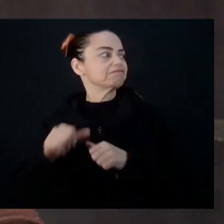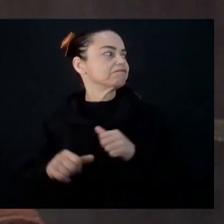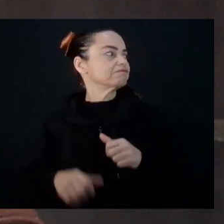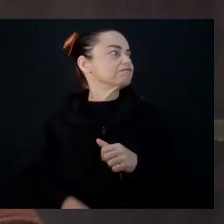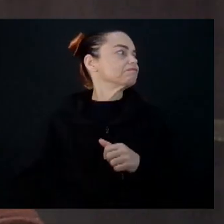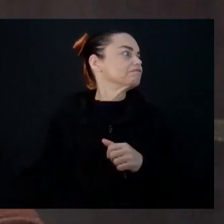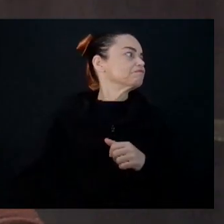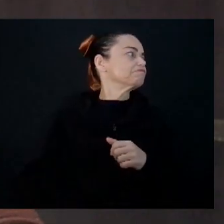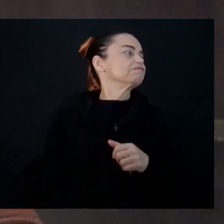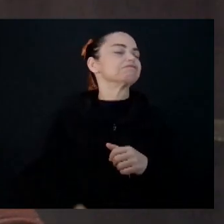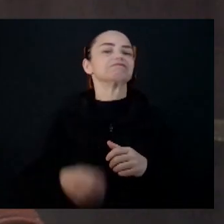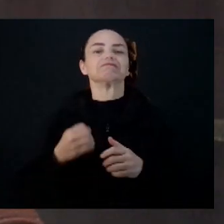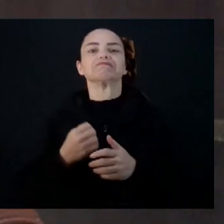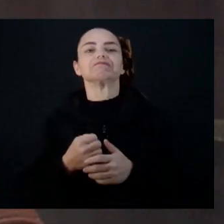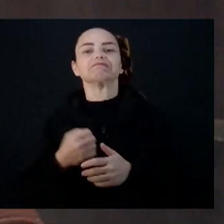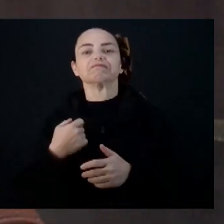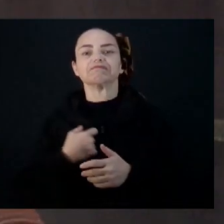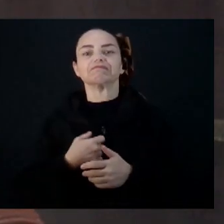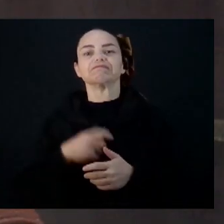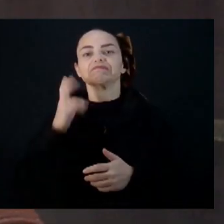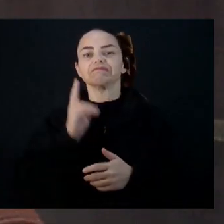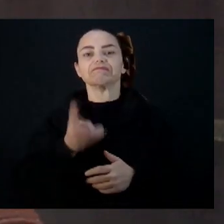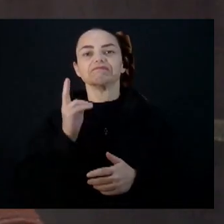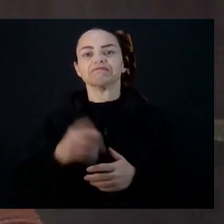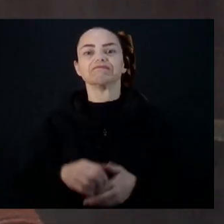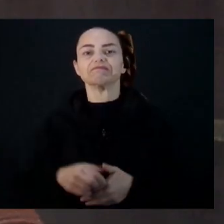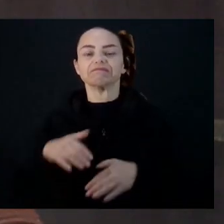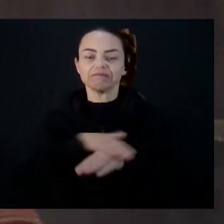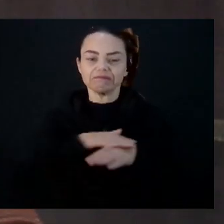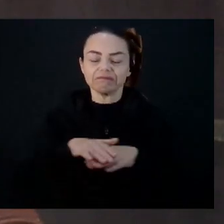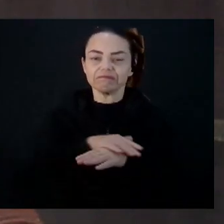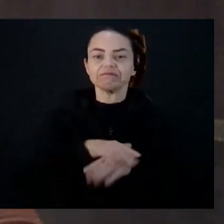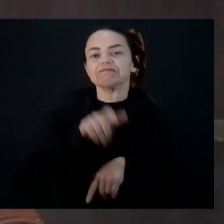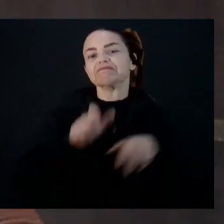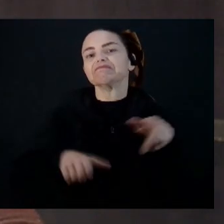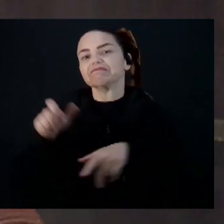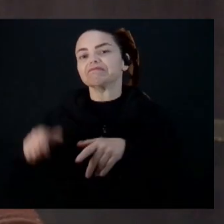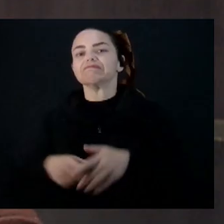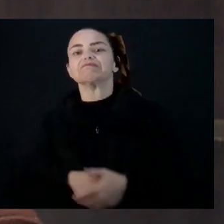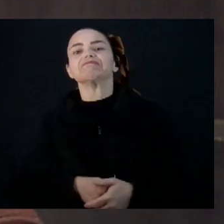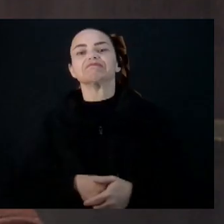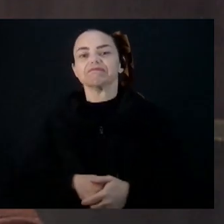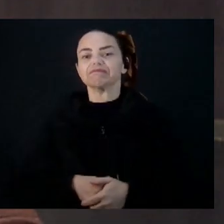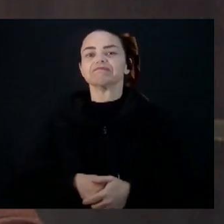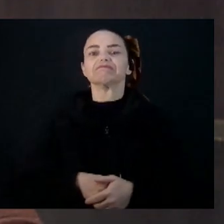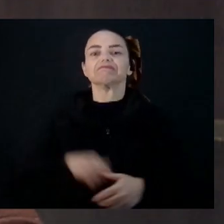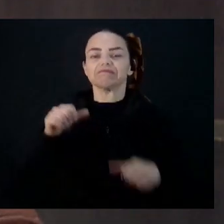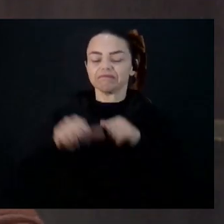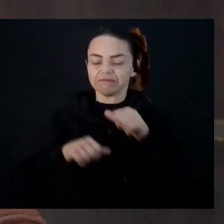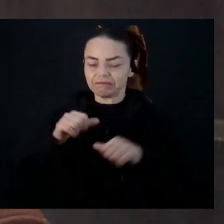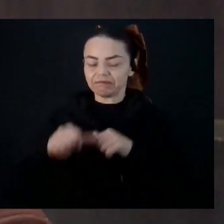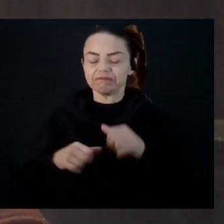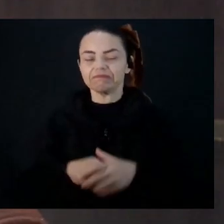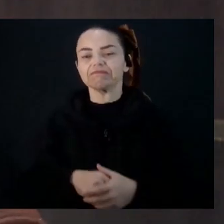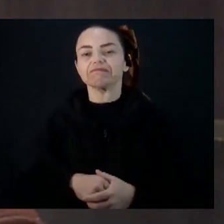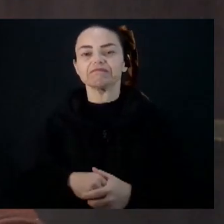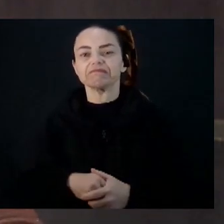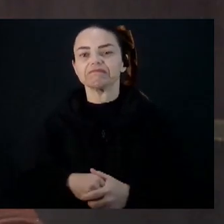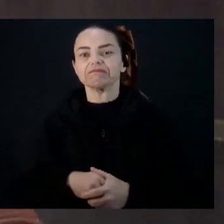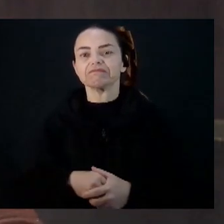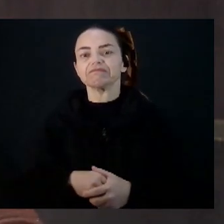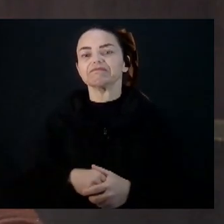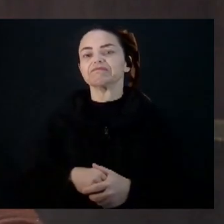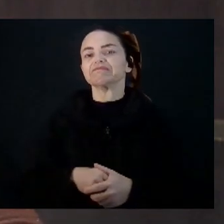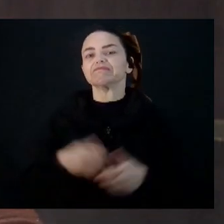bem. Então, sempre se comunicar com outras pessoas, né, fazendo essa troca. Nos momentos,